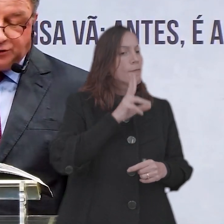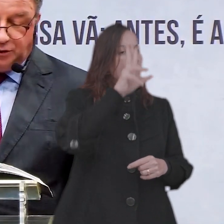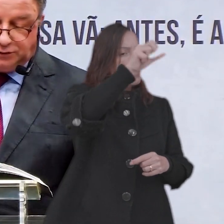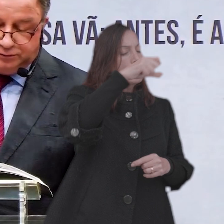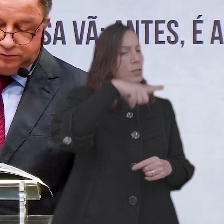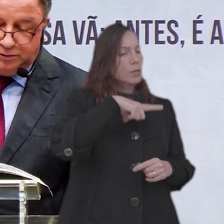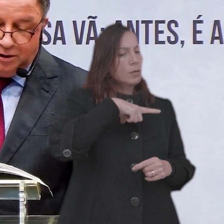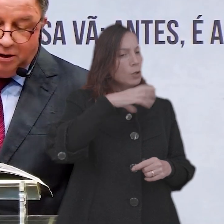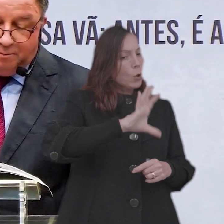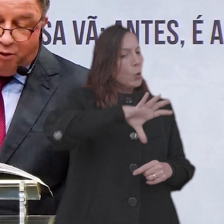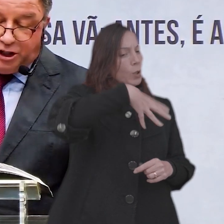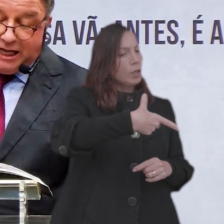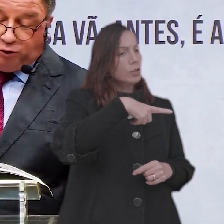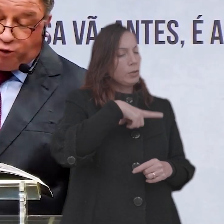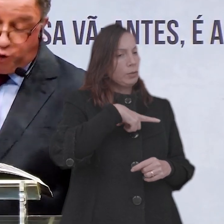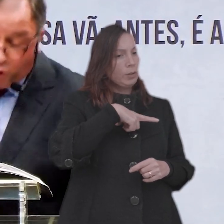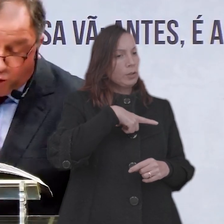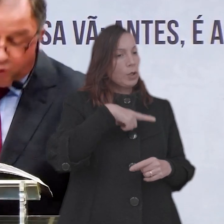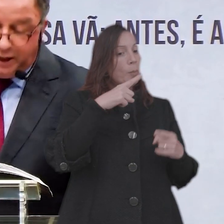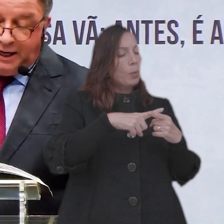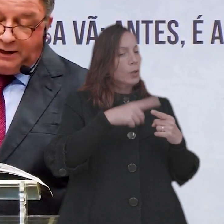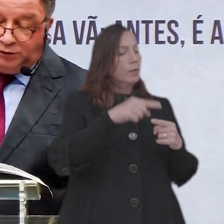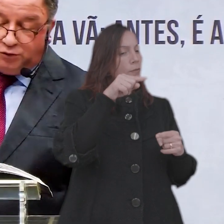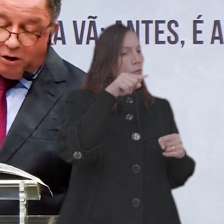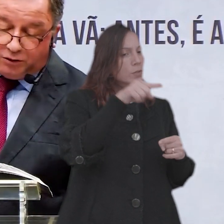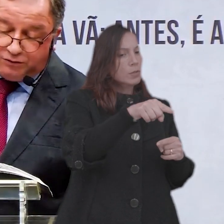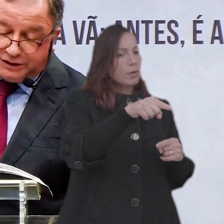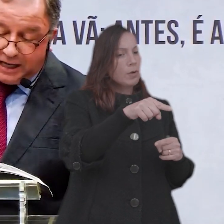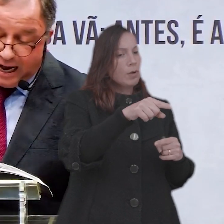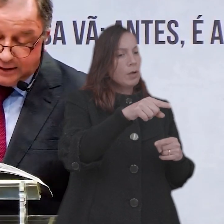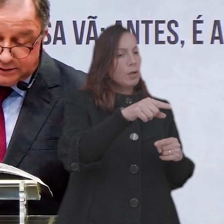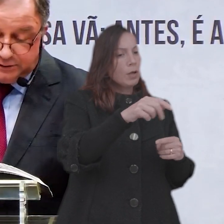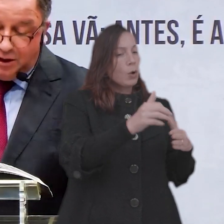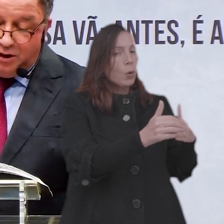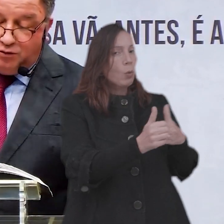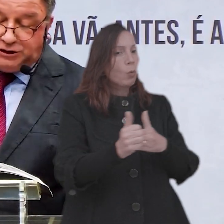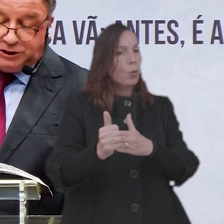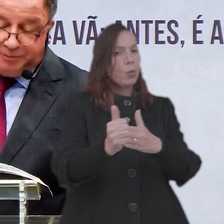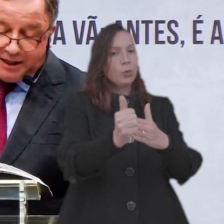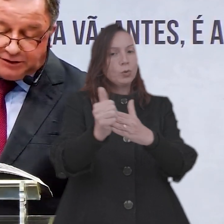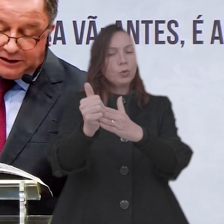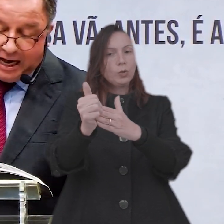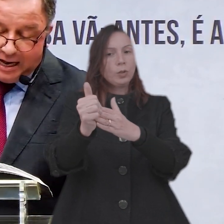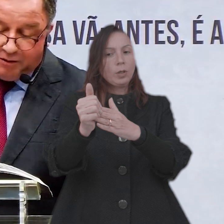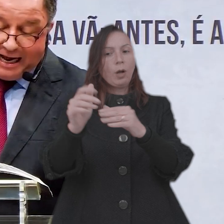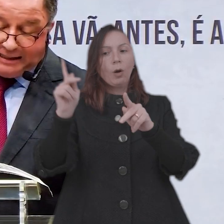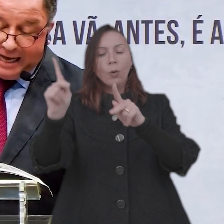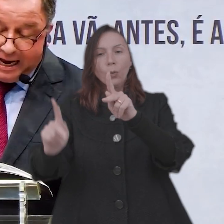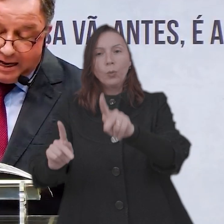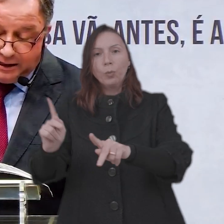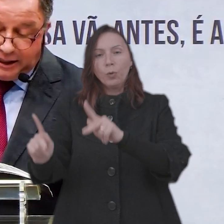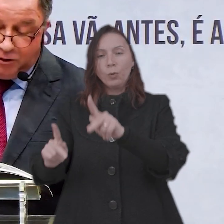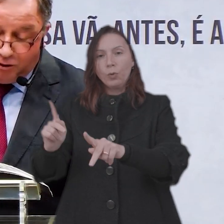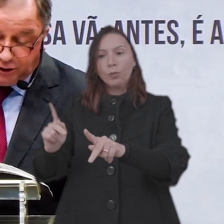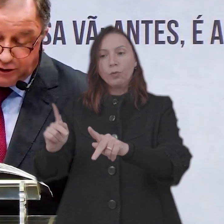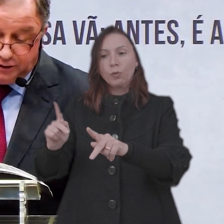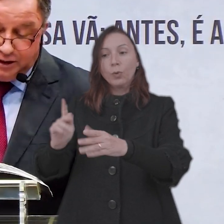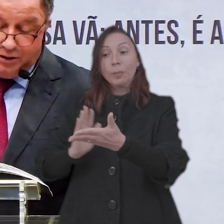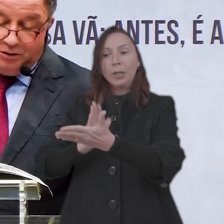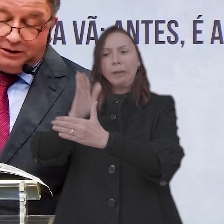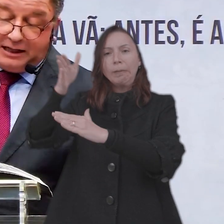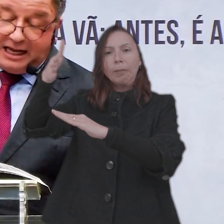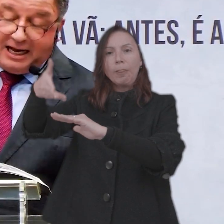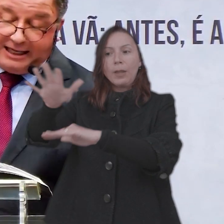e corajoso, porque tu introduzirás os filhos de Israel na terra que